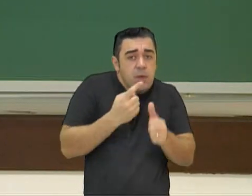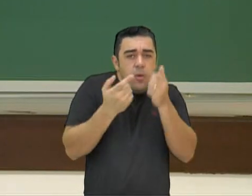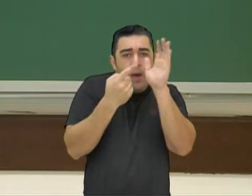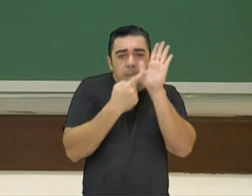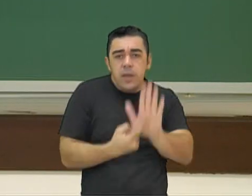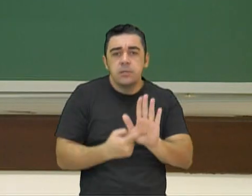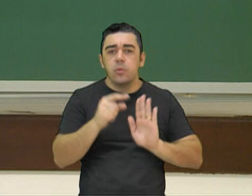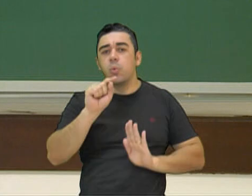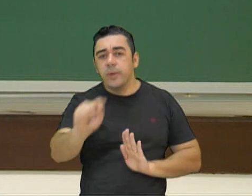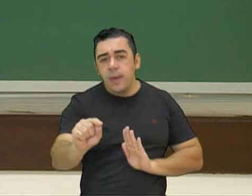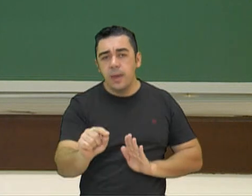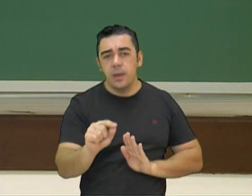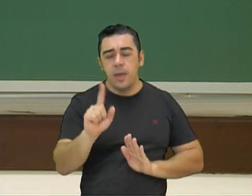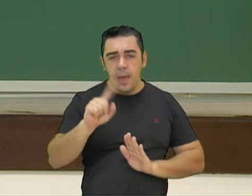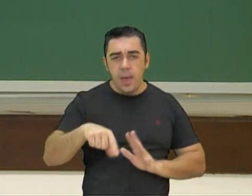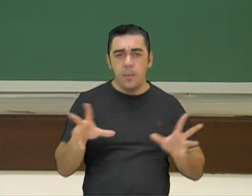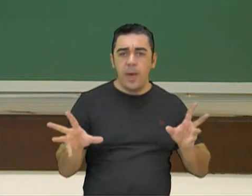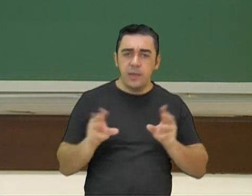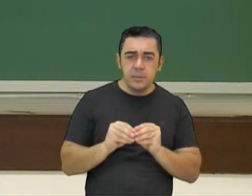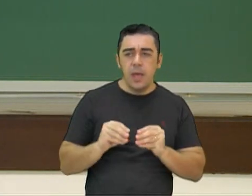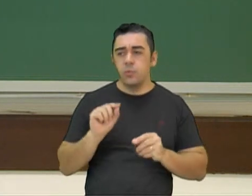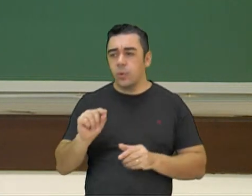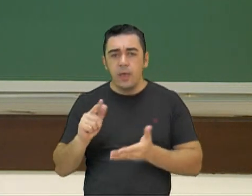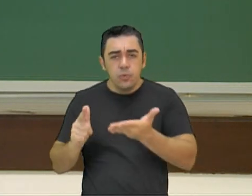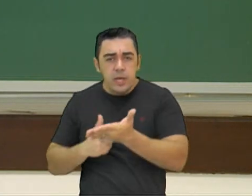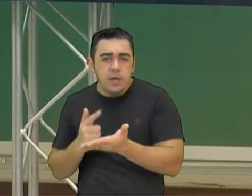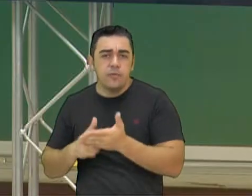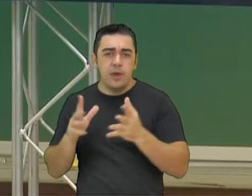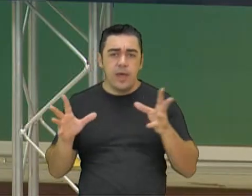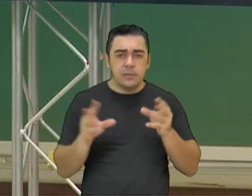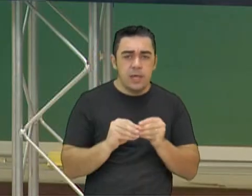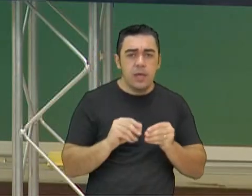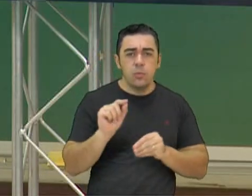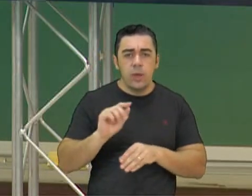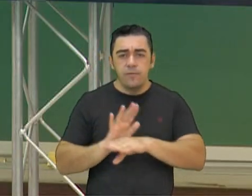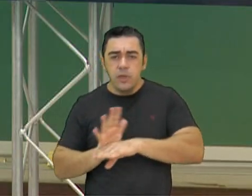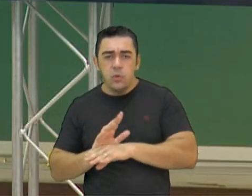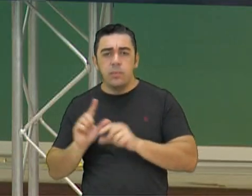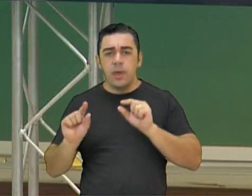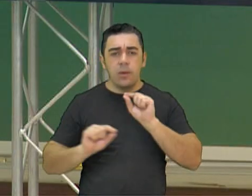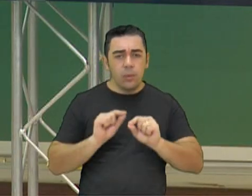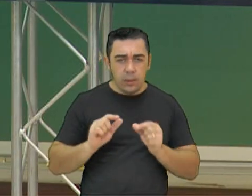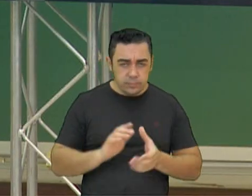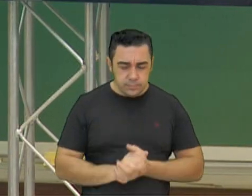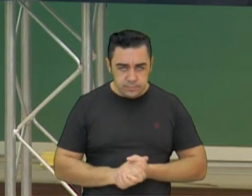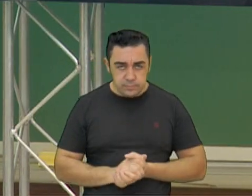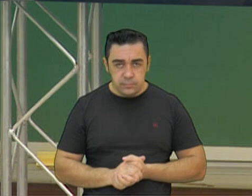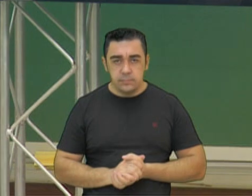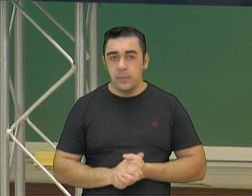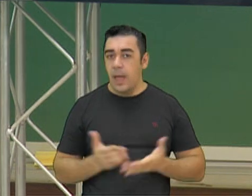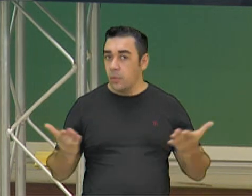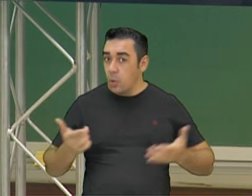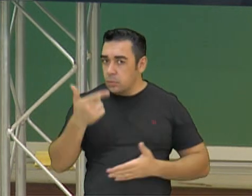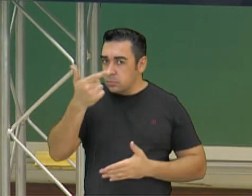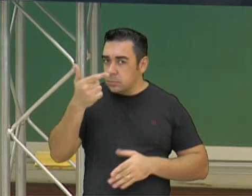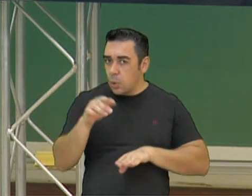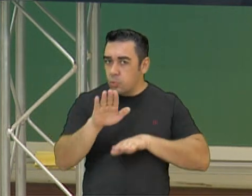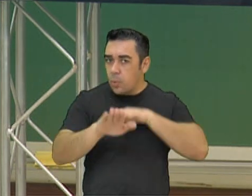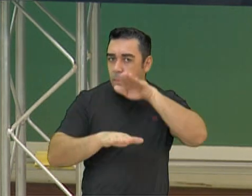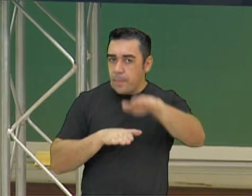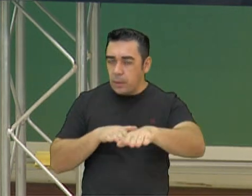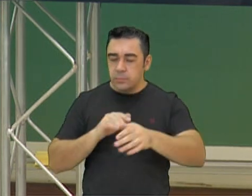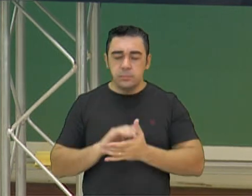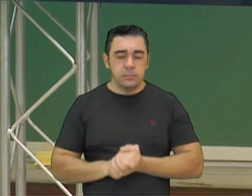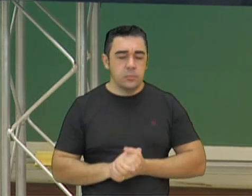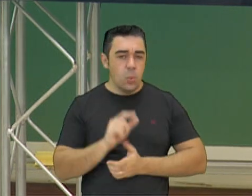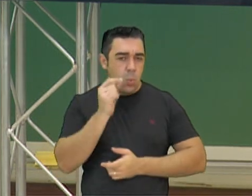apresentar o que é que você está resenhando para que a pessoa possa identificar bem. Segundo passo. Aponte os pontos que serão